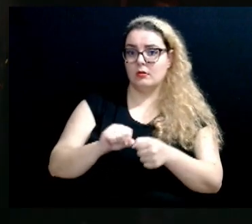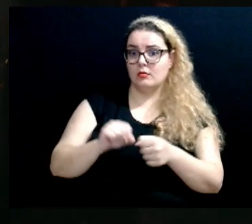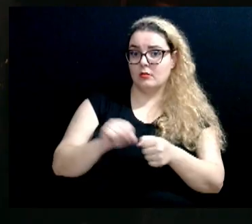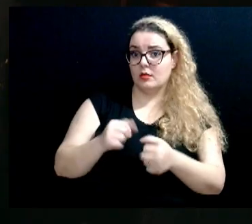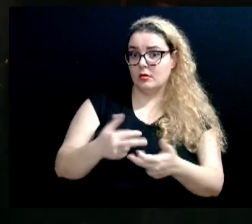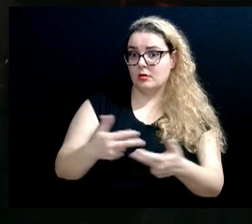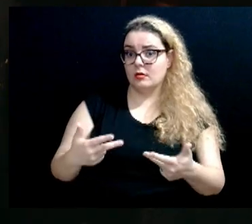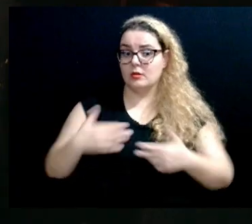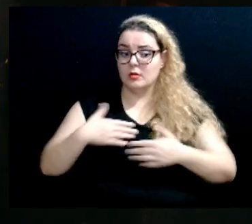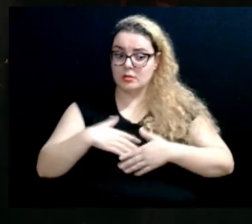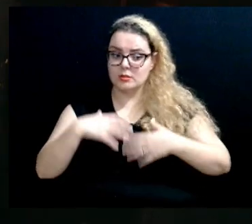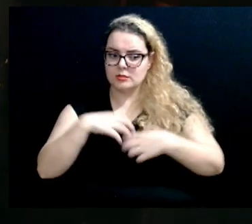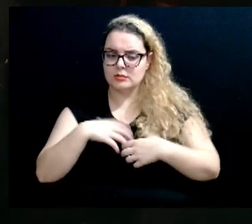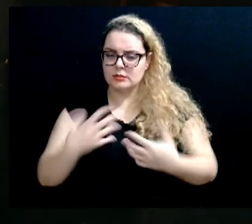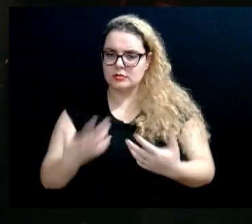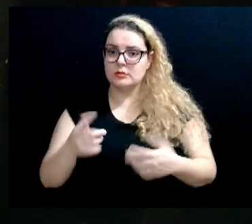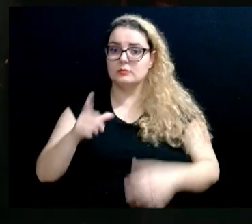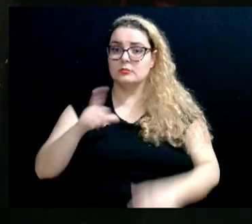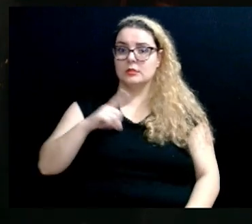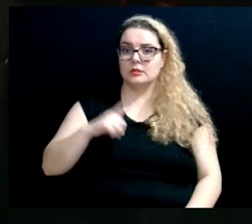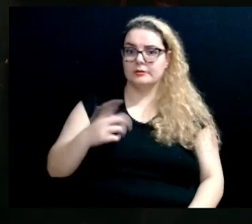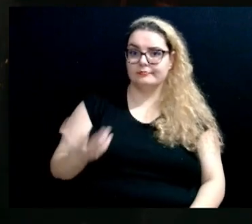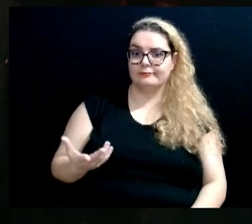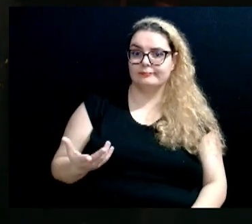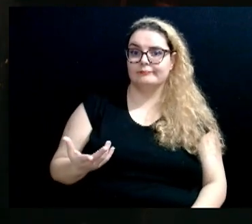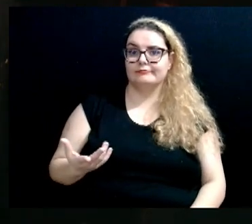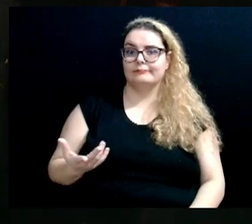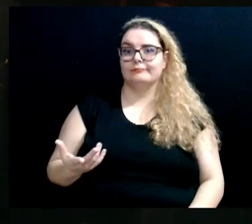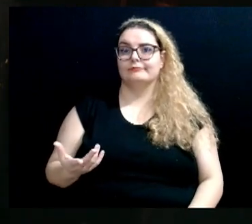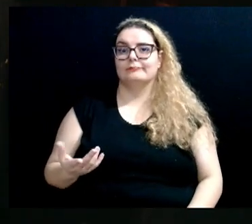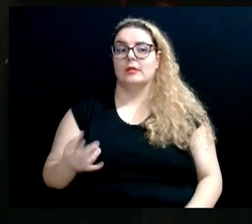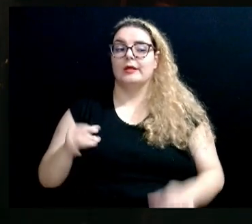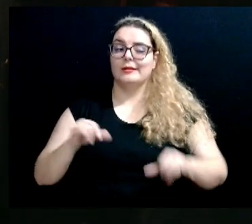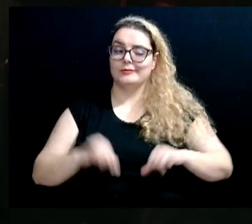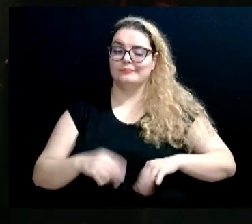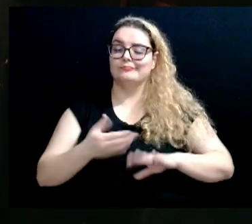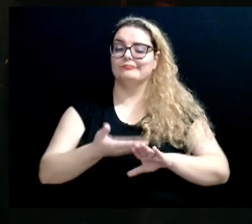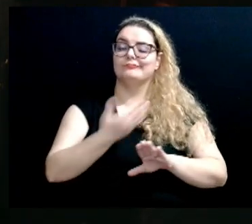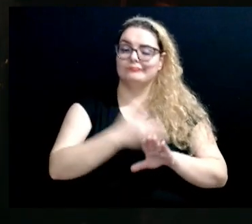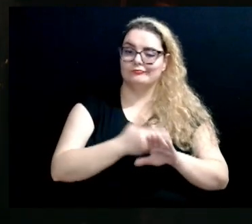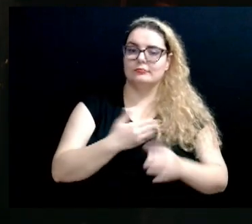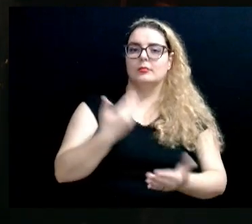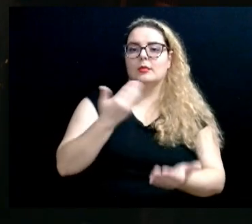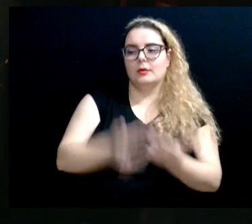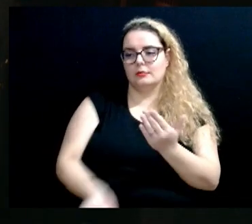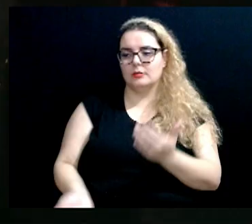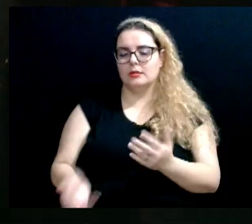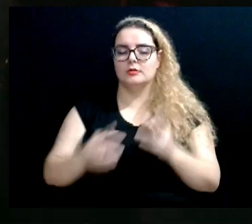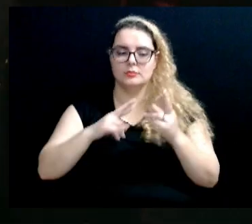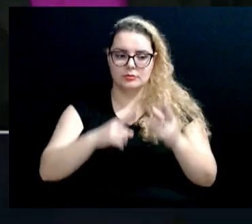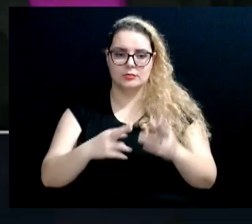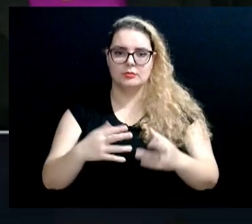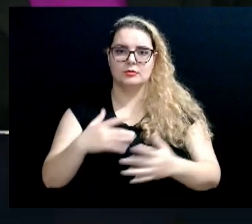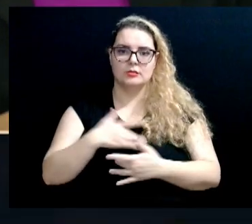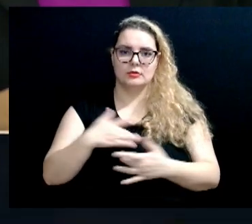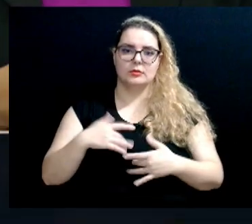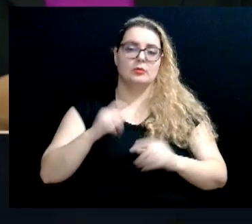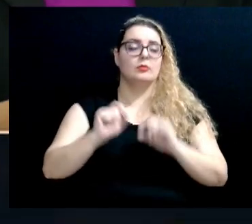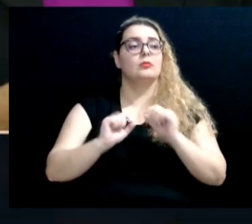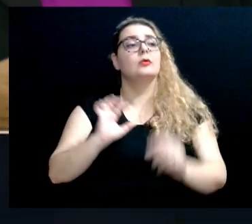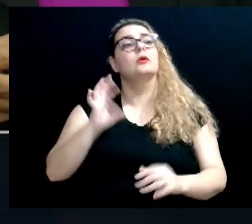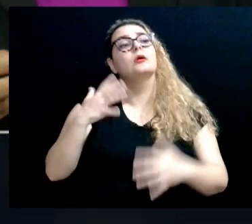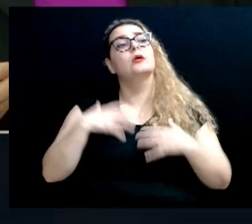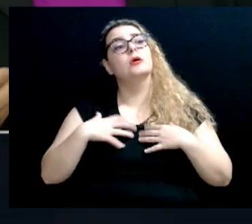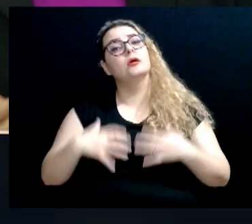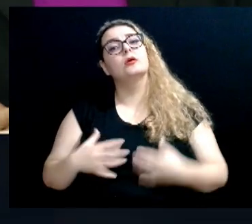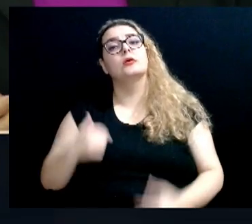mas tem o preço invisível dessa perda de sono na saúde. Ô doutor, o que acontece com o nosso organismo a